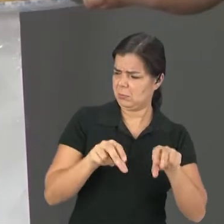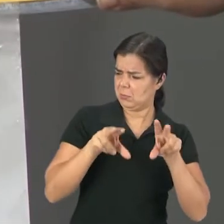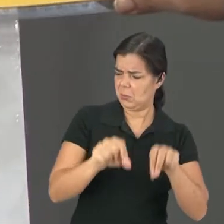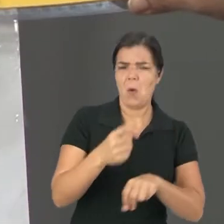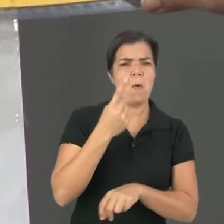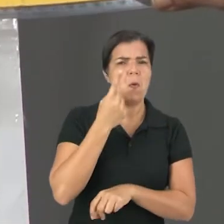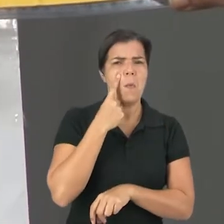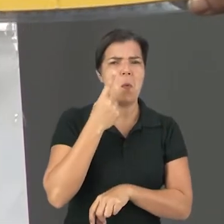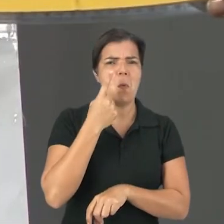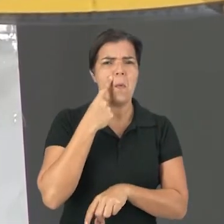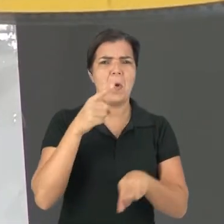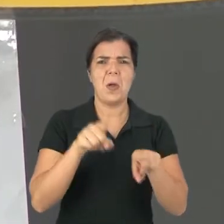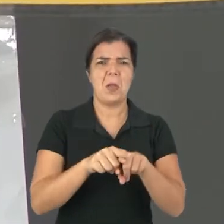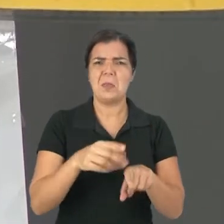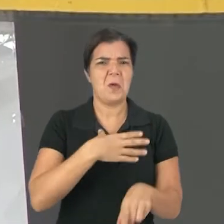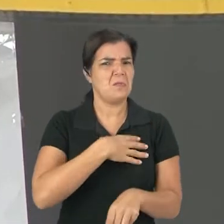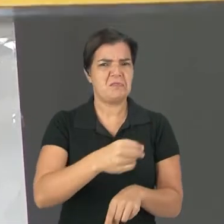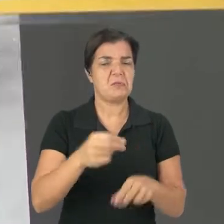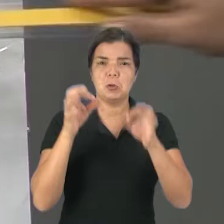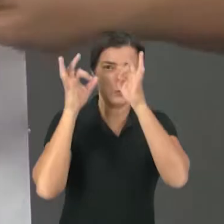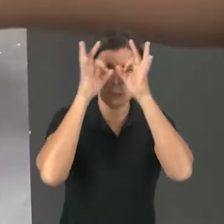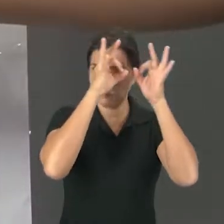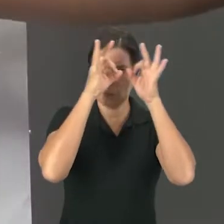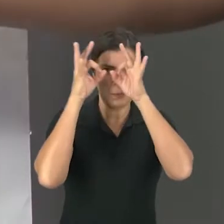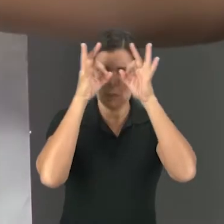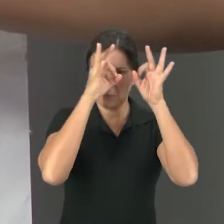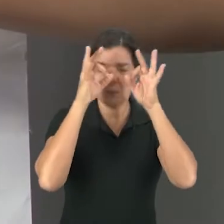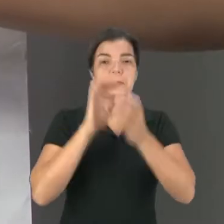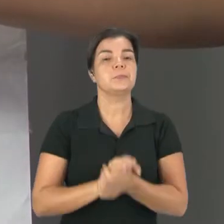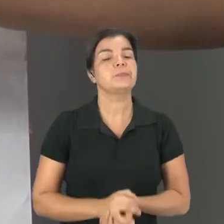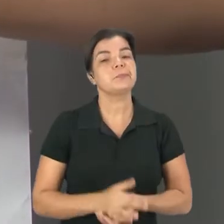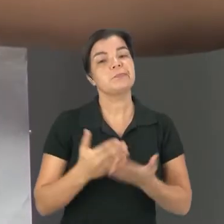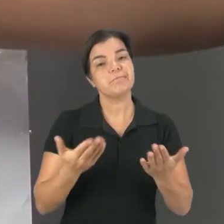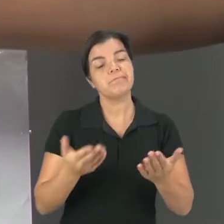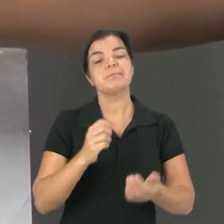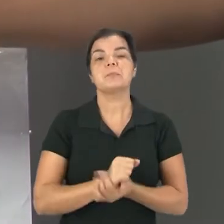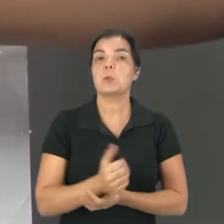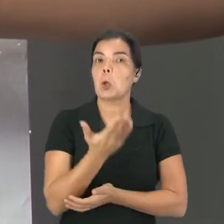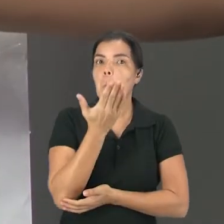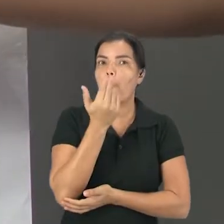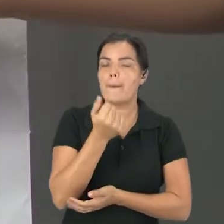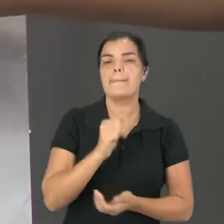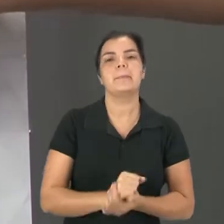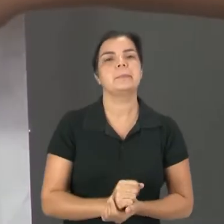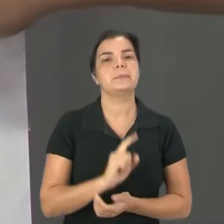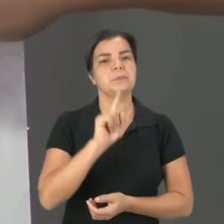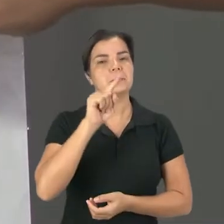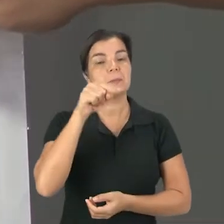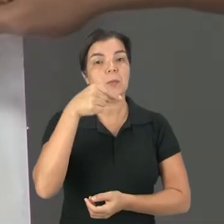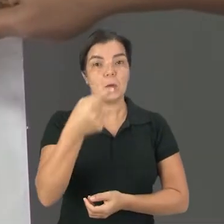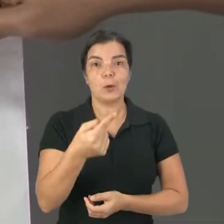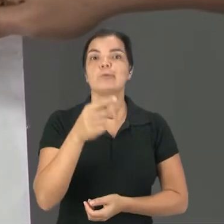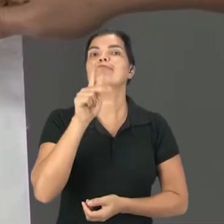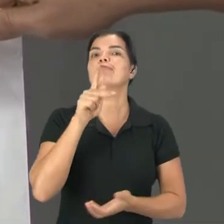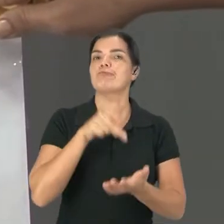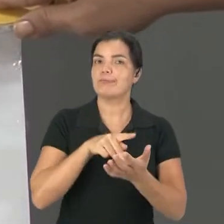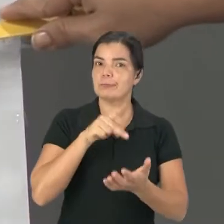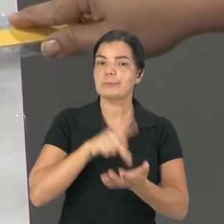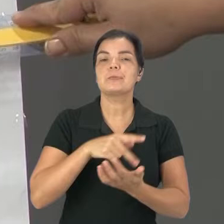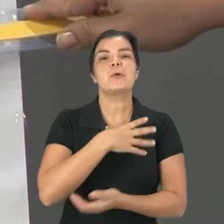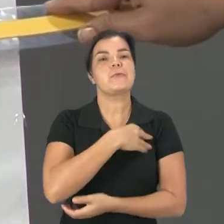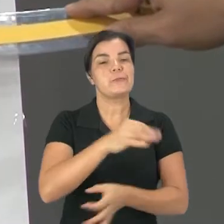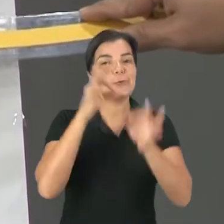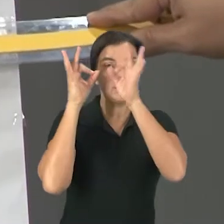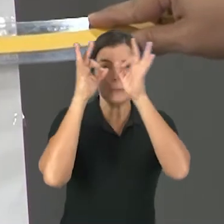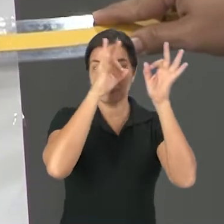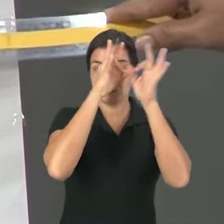Vê-se logo que não são os filhos da coruja. E comeu-os. Mas eram os filhos da coruja.